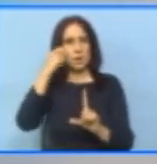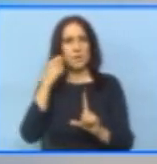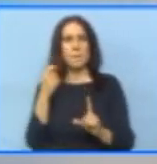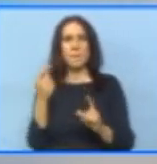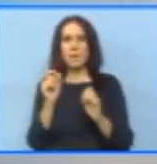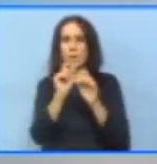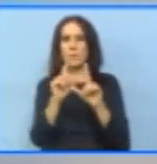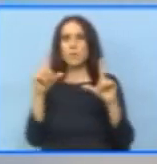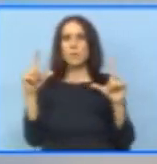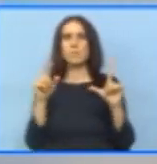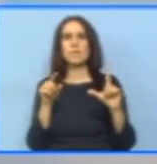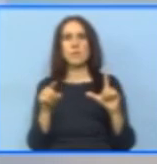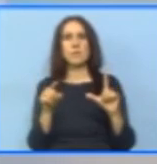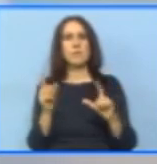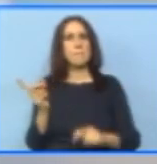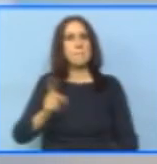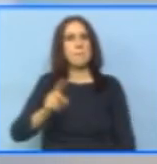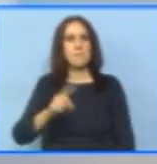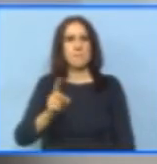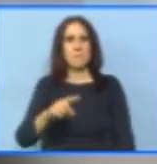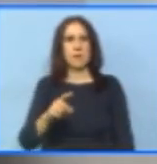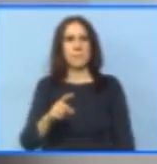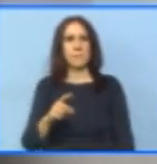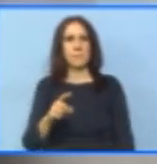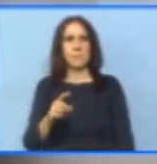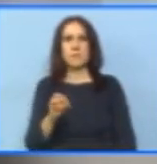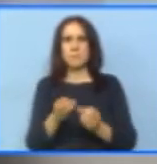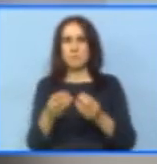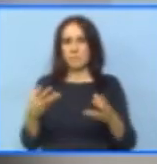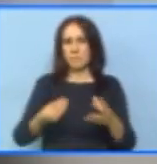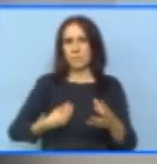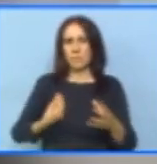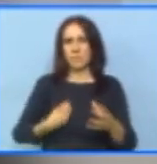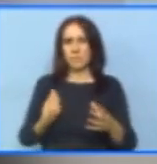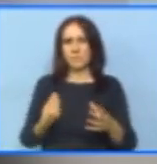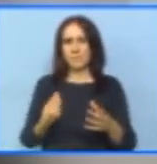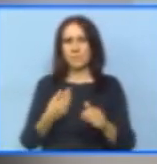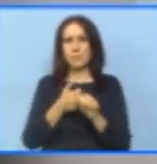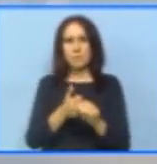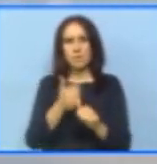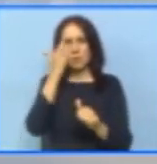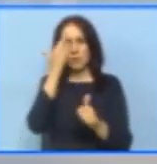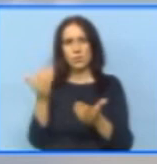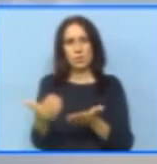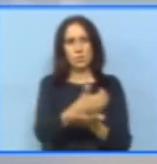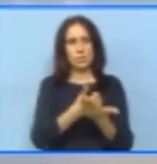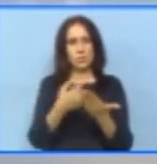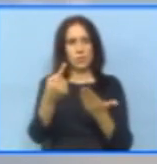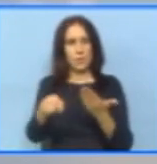panorama que se repete, que é cada vez mais preocupante, de acordo com os dados que vos chegam?